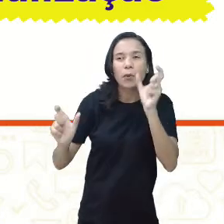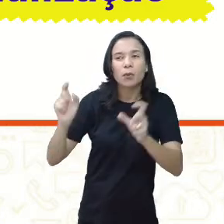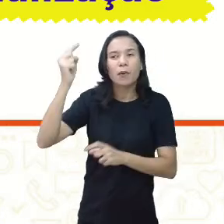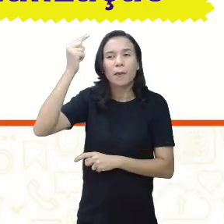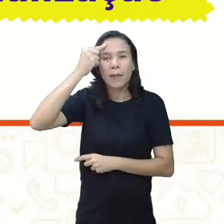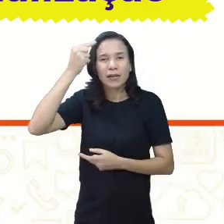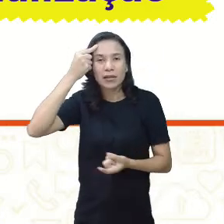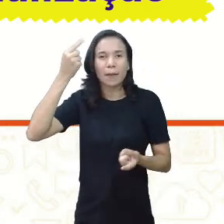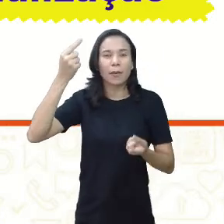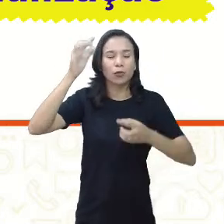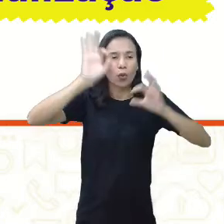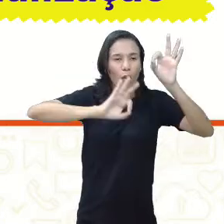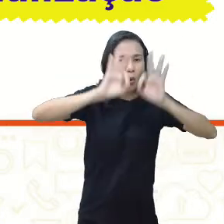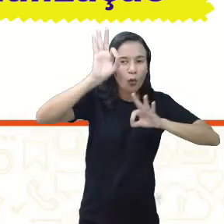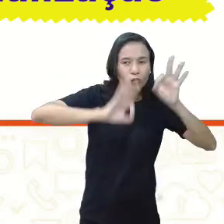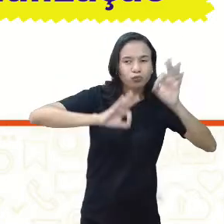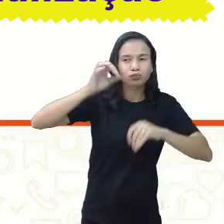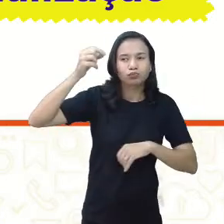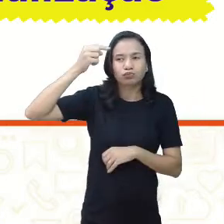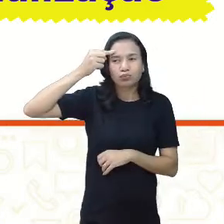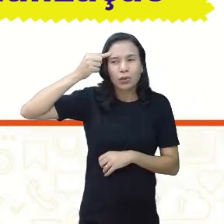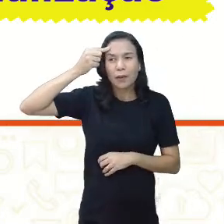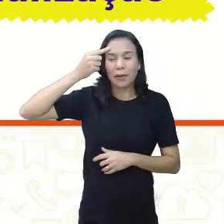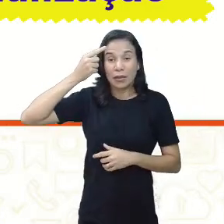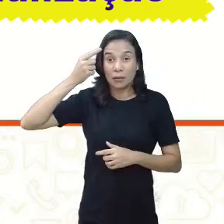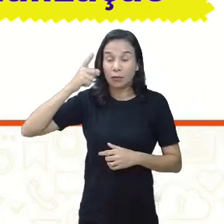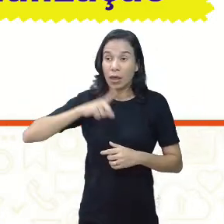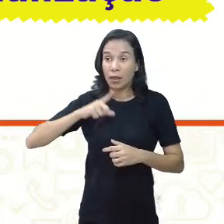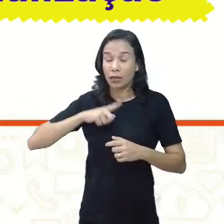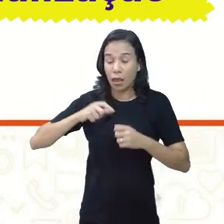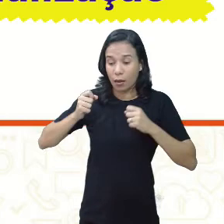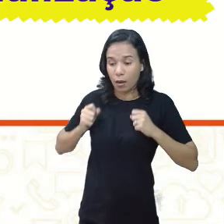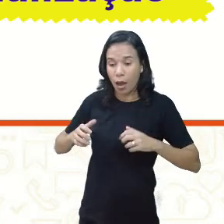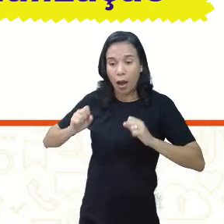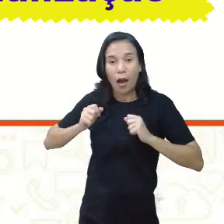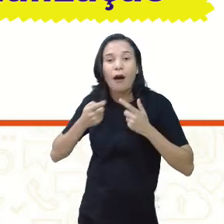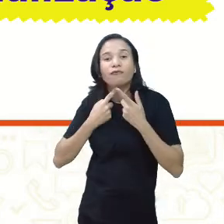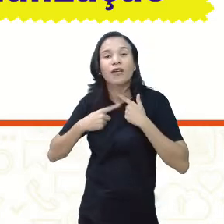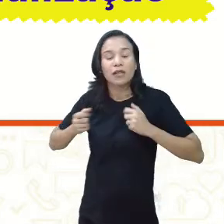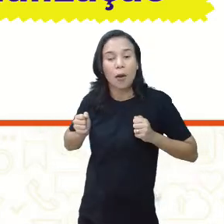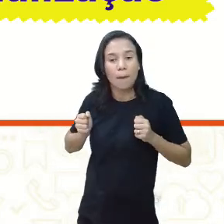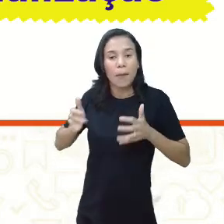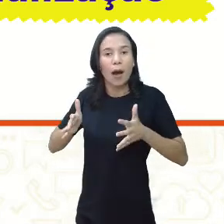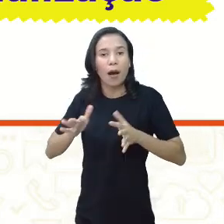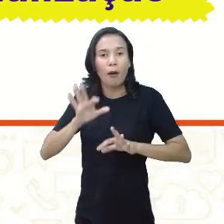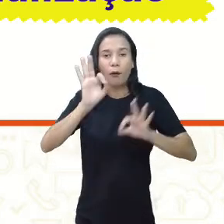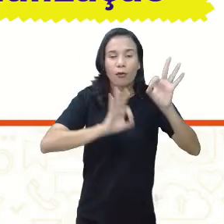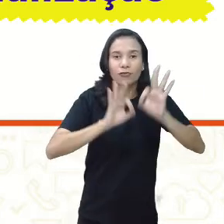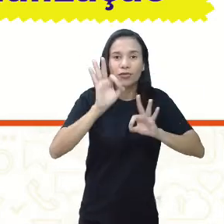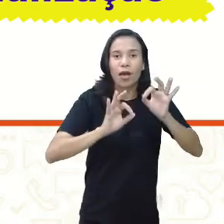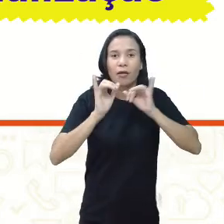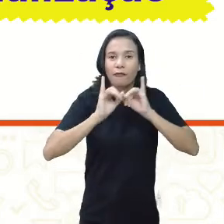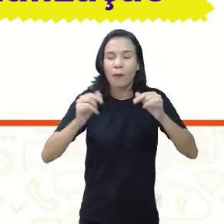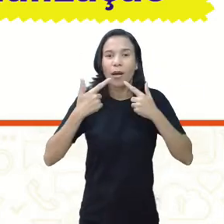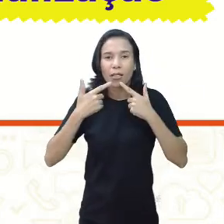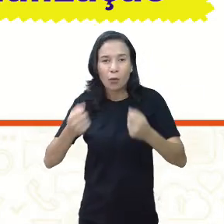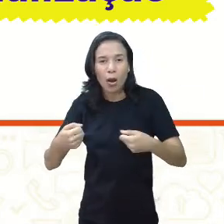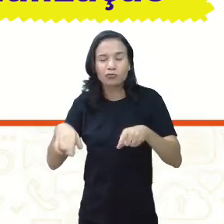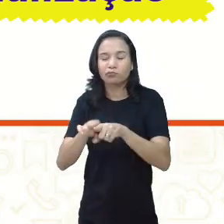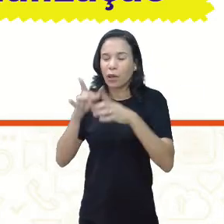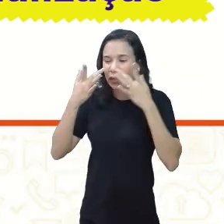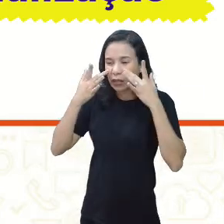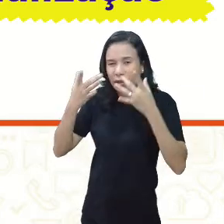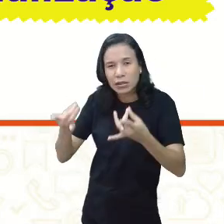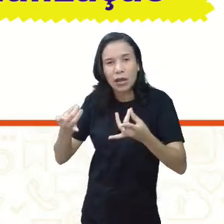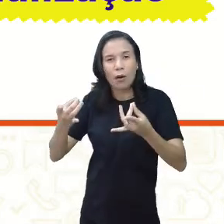pensamento, né, a organização do pensamento, a mobilização de informações, a linguagem, a